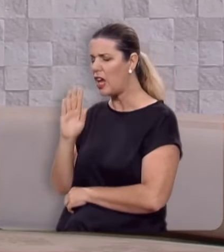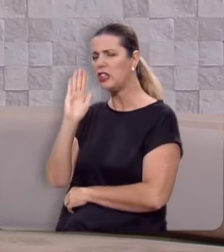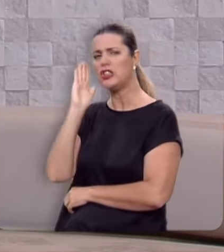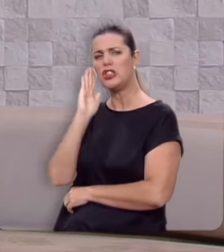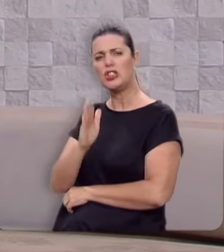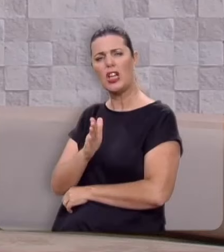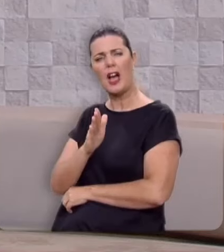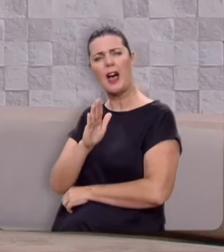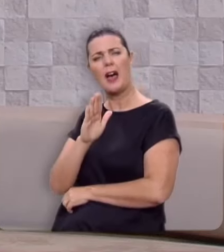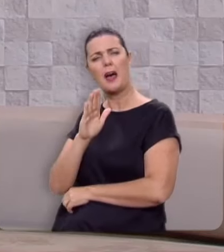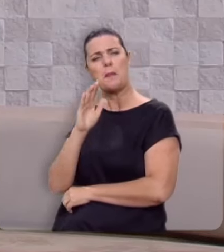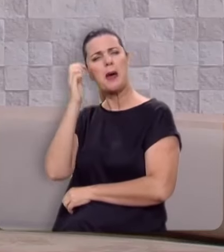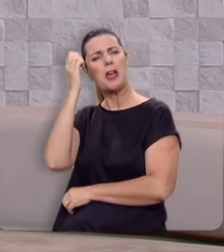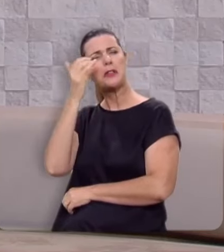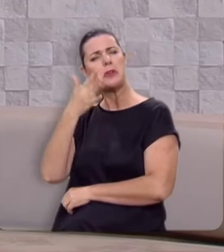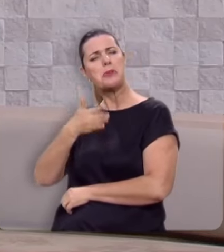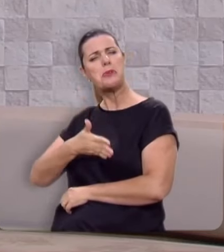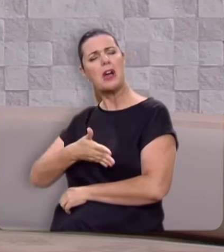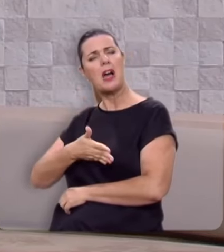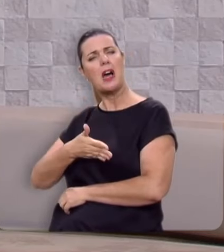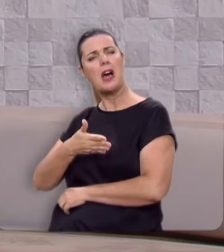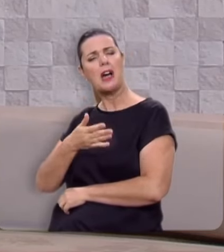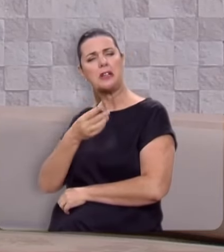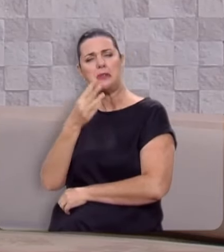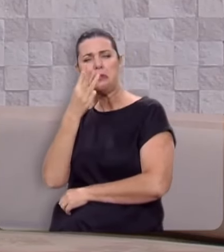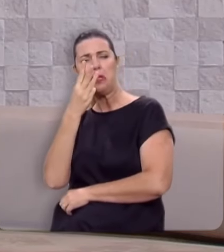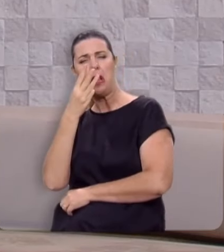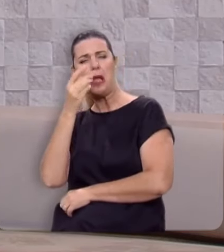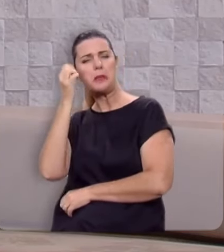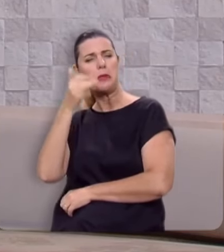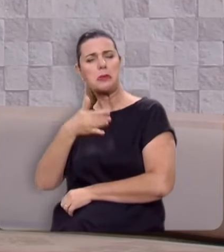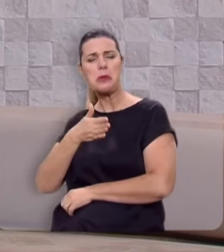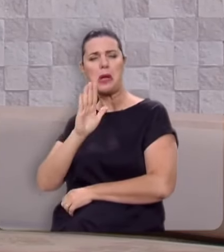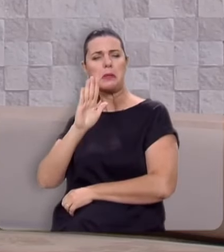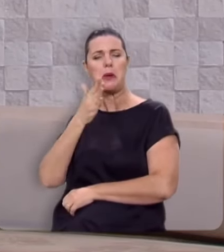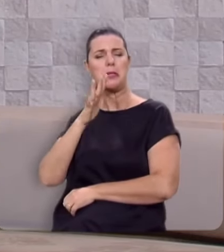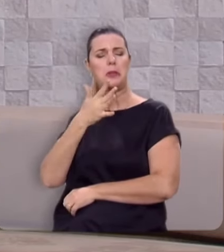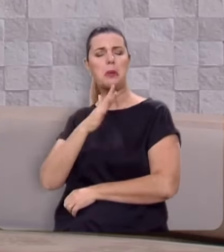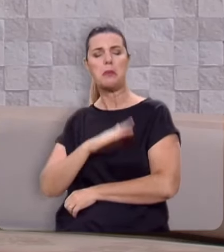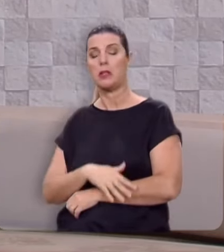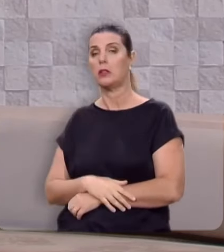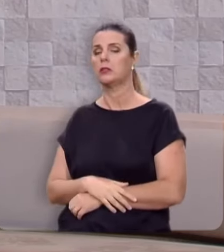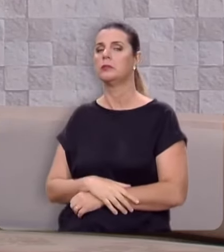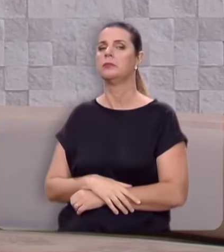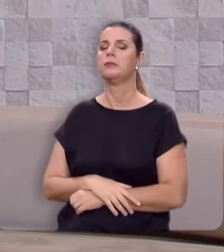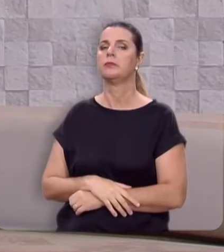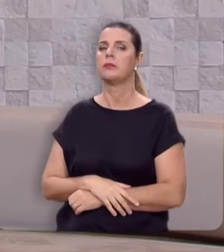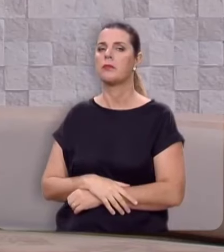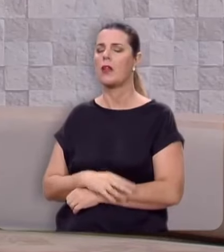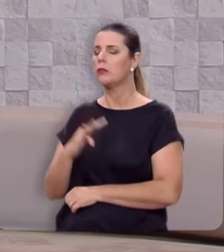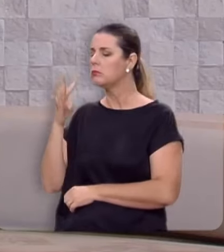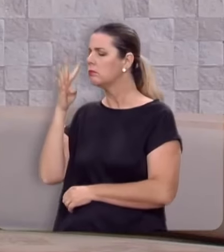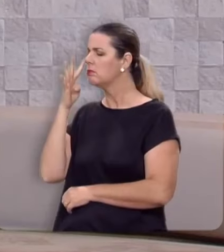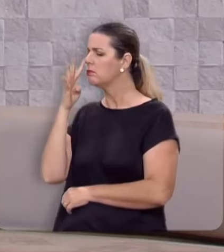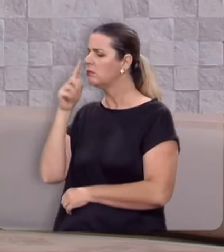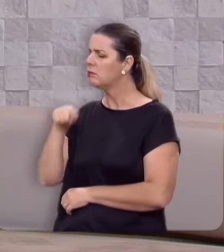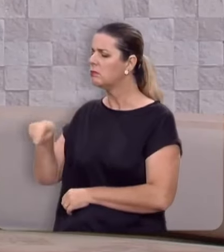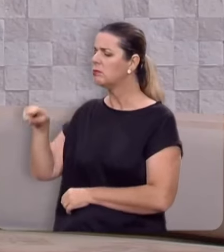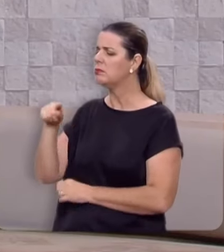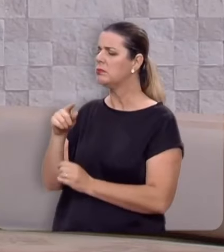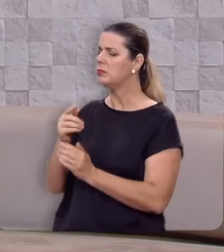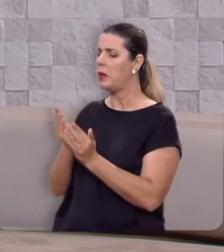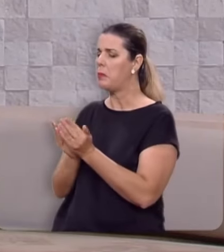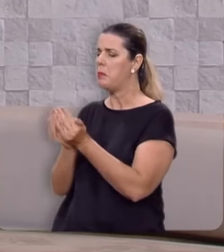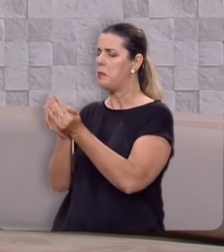vigília da noite, ou seja, no período das 3 da manhã às 6 da manhã, eles estão ainda no miolo